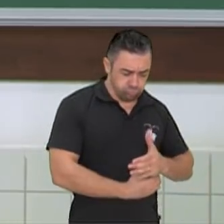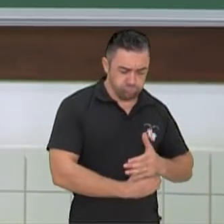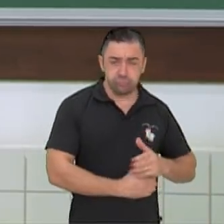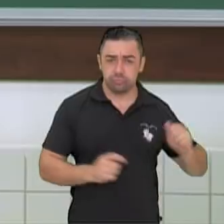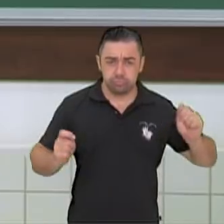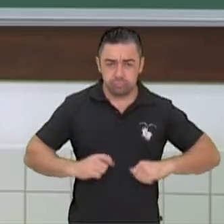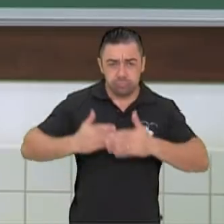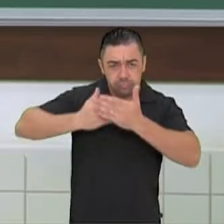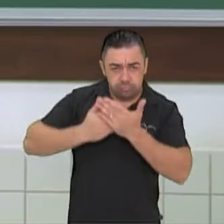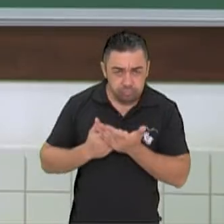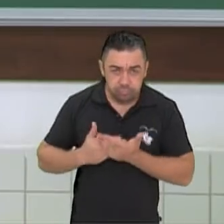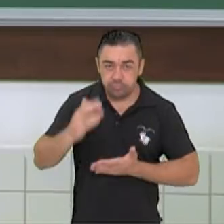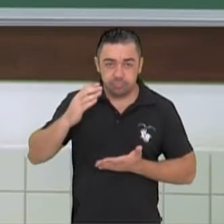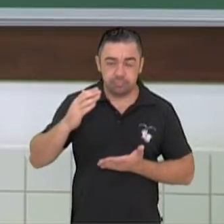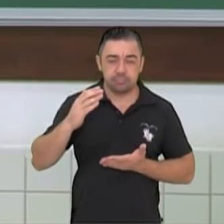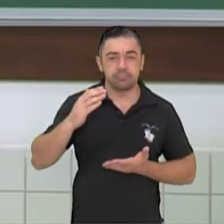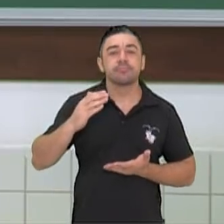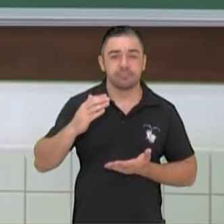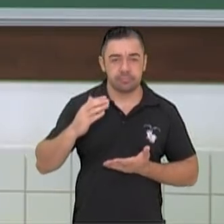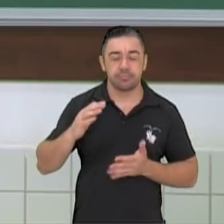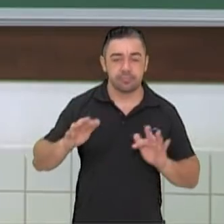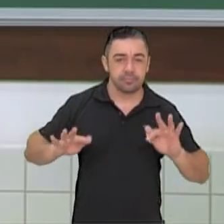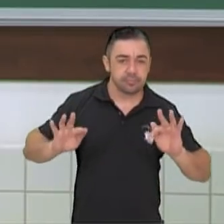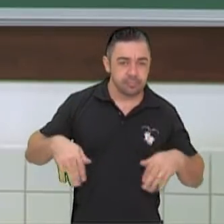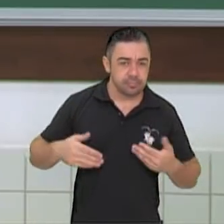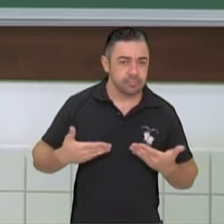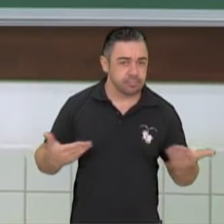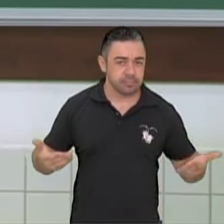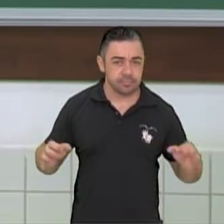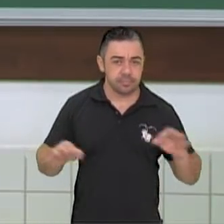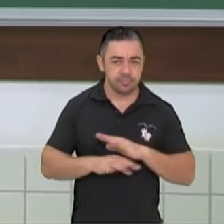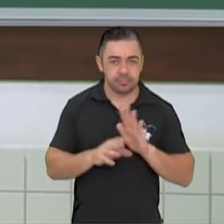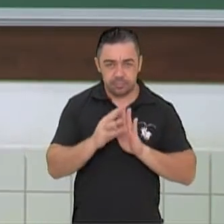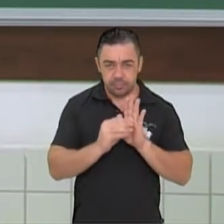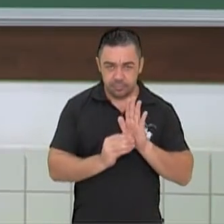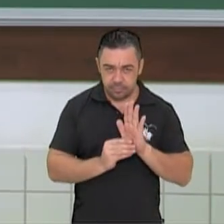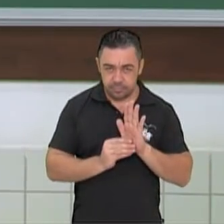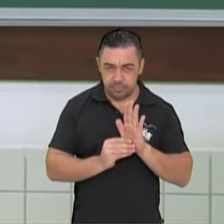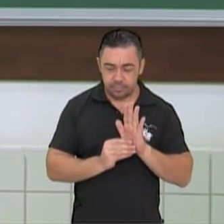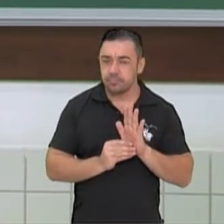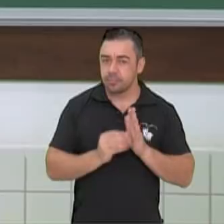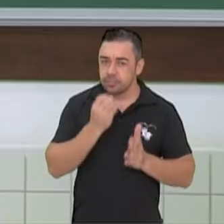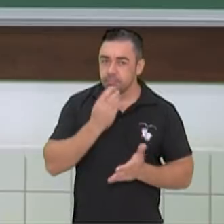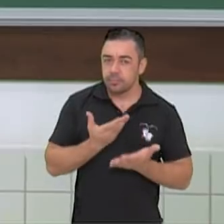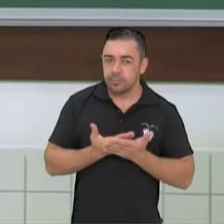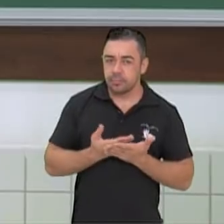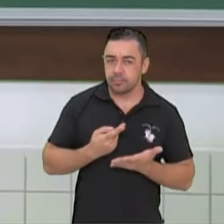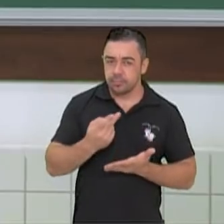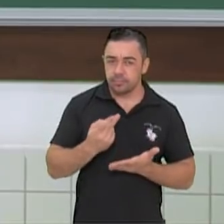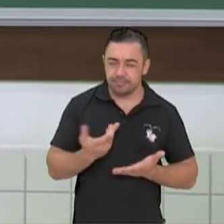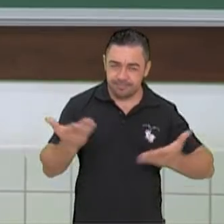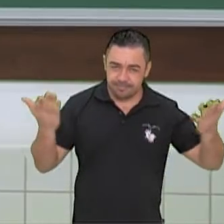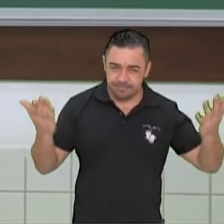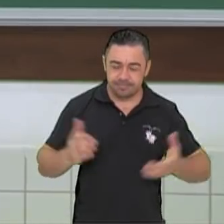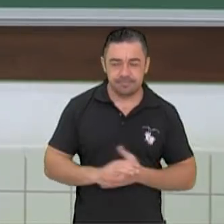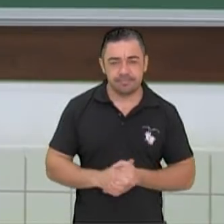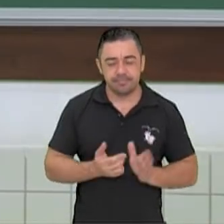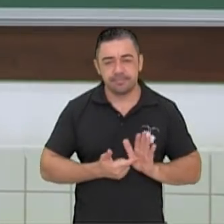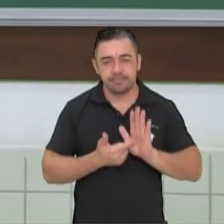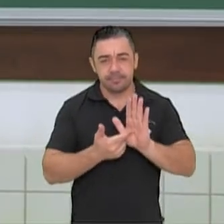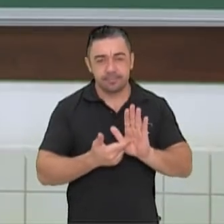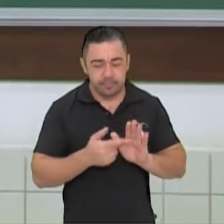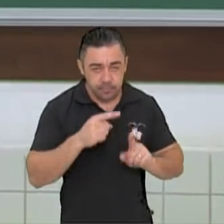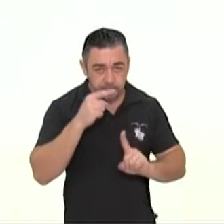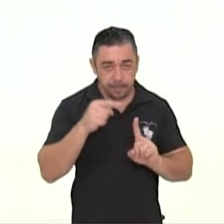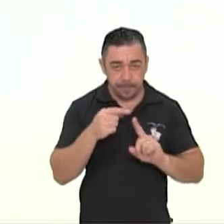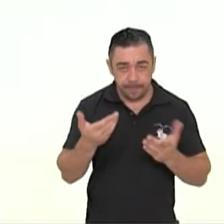na poltrona, galera do sexto ano. Vamos aí, reta final, fecharmos aí os conteúdos. Um bom estudo para todos nós. Embarque nessa. Vou apresentar para vocês os objetivos